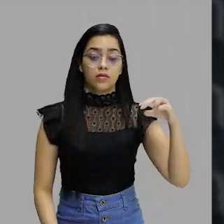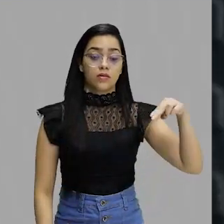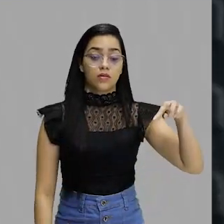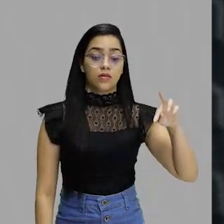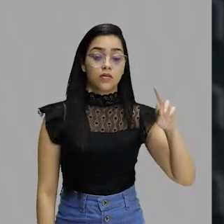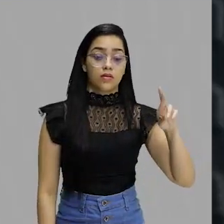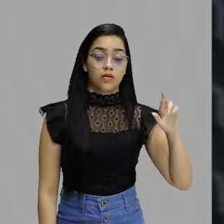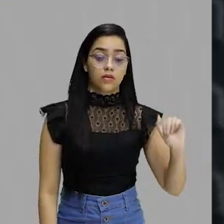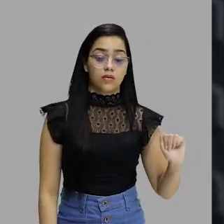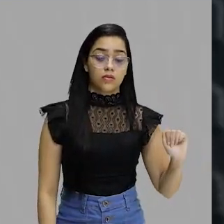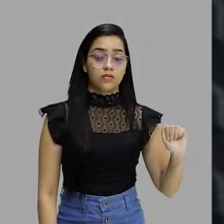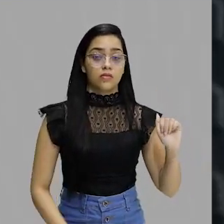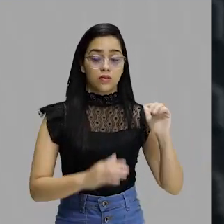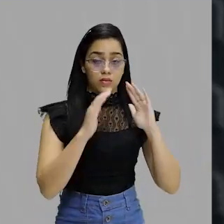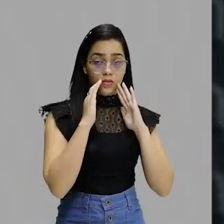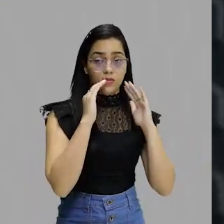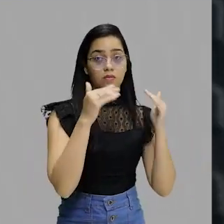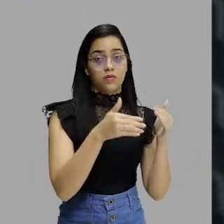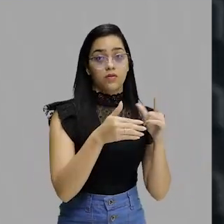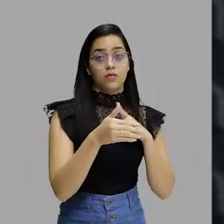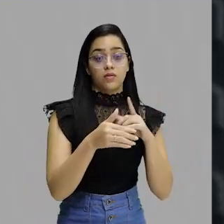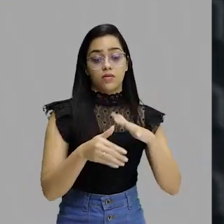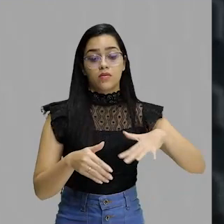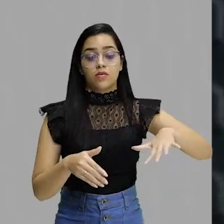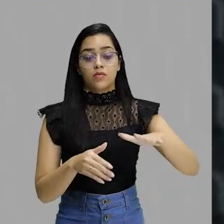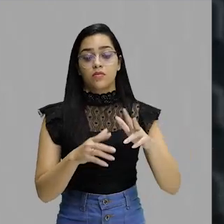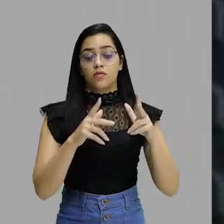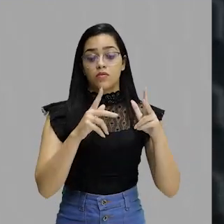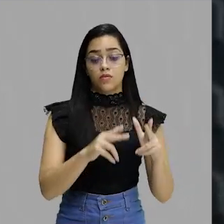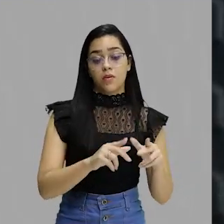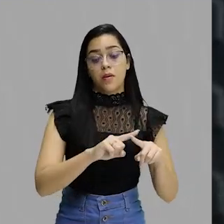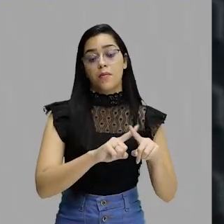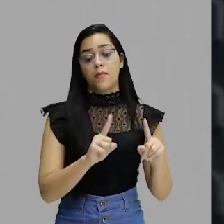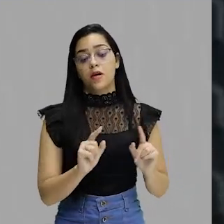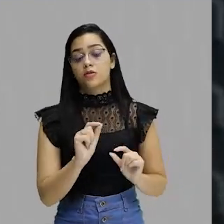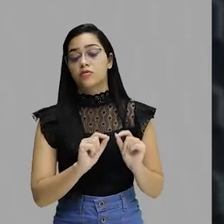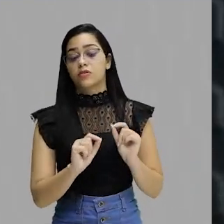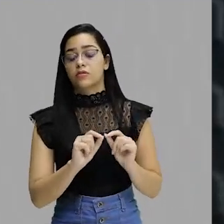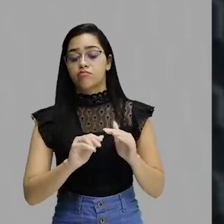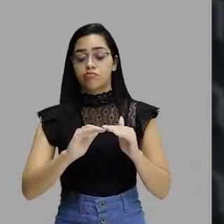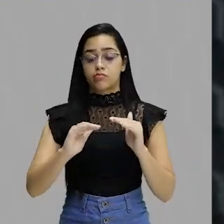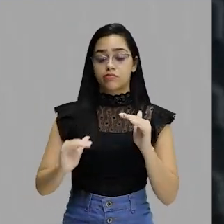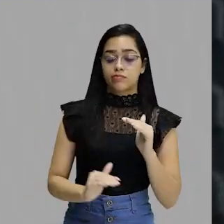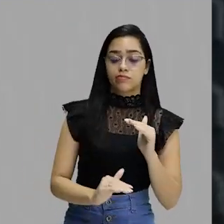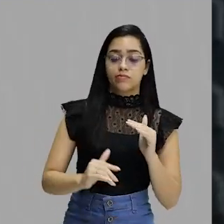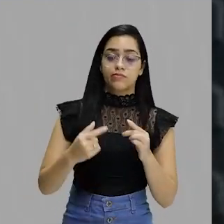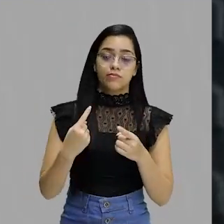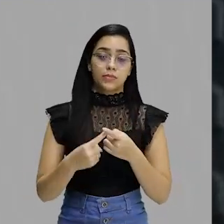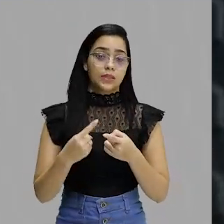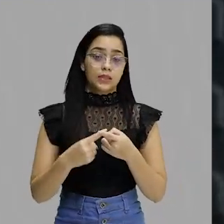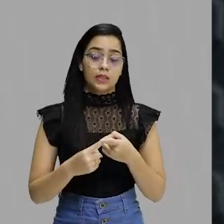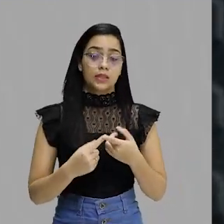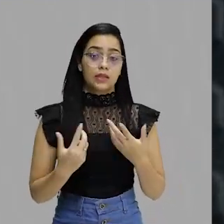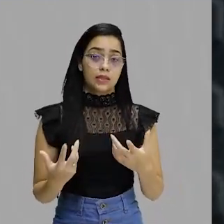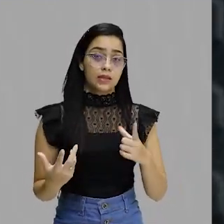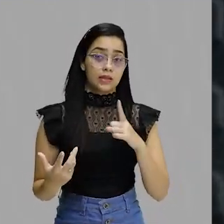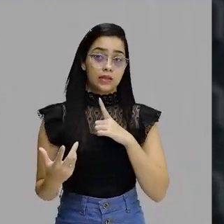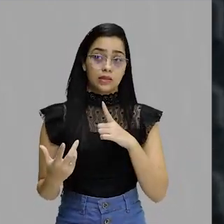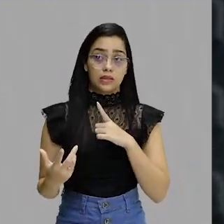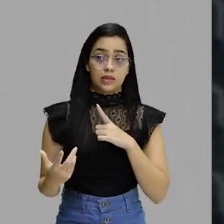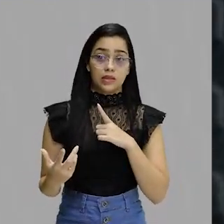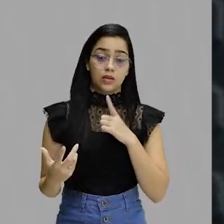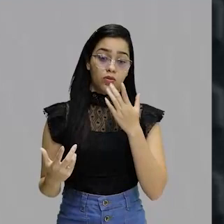intraespecífica, ou seja, uma relação que ocorre entre indivíduos da mesma espécie, só que ela é desarmônica, porque o indivíduo ali que está